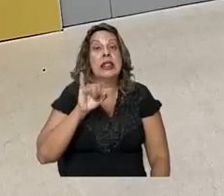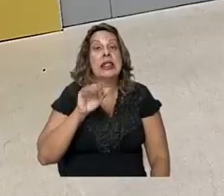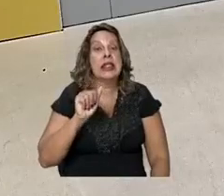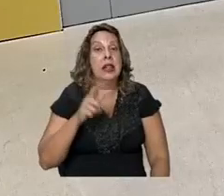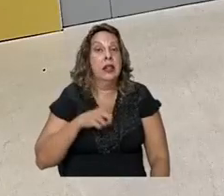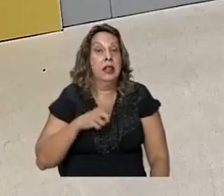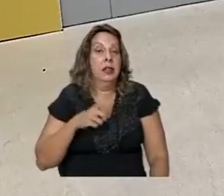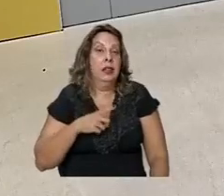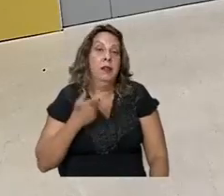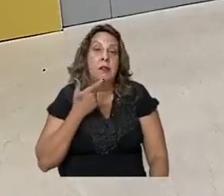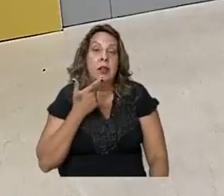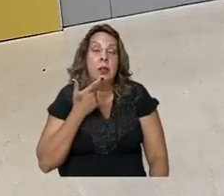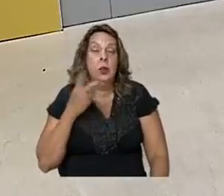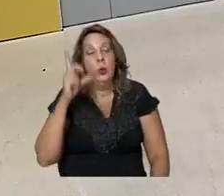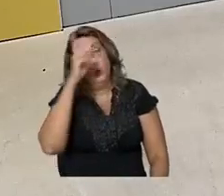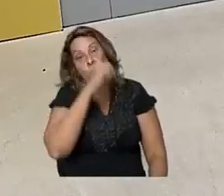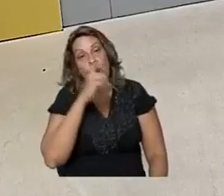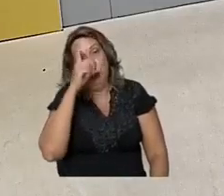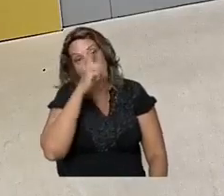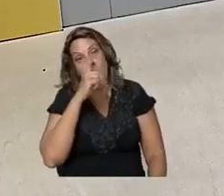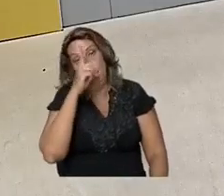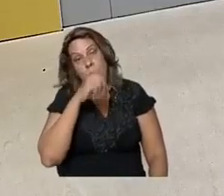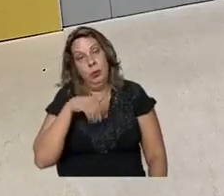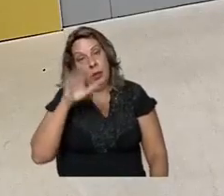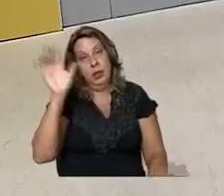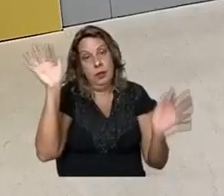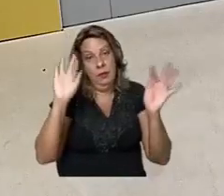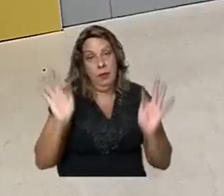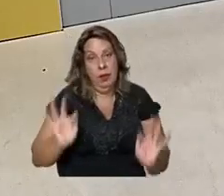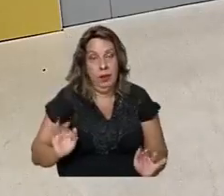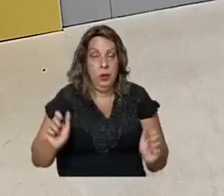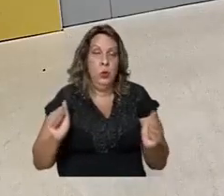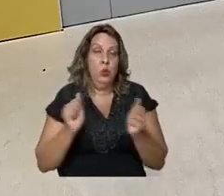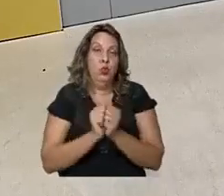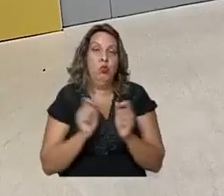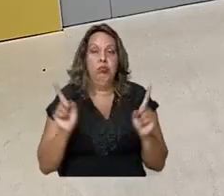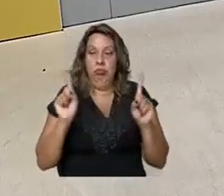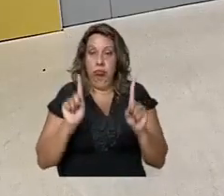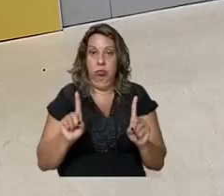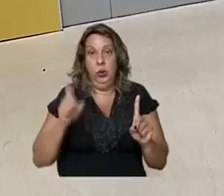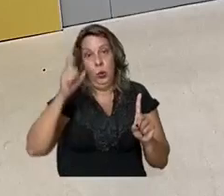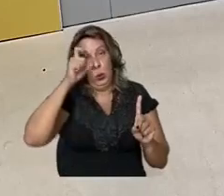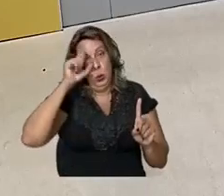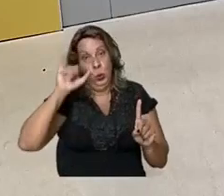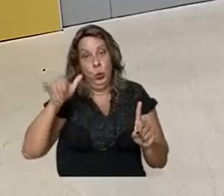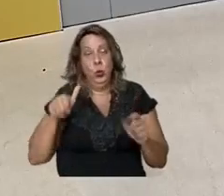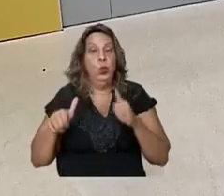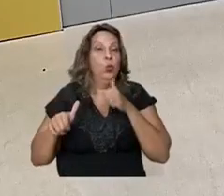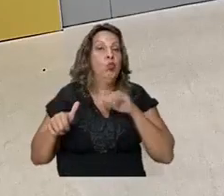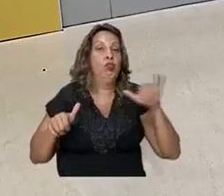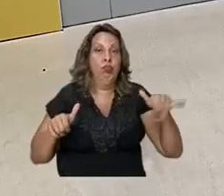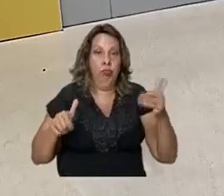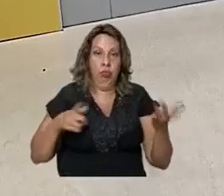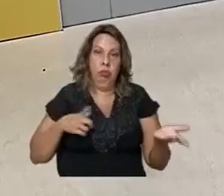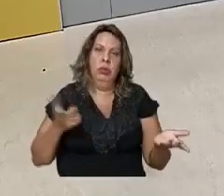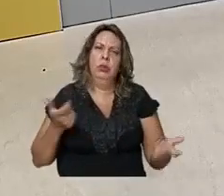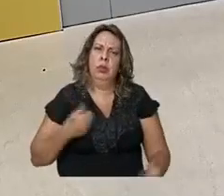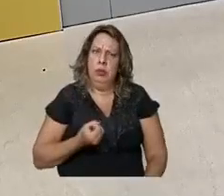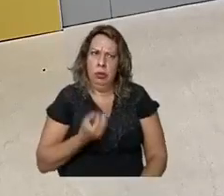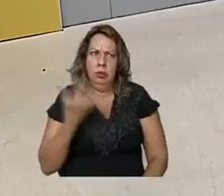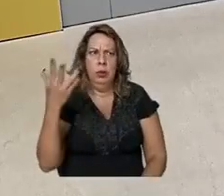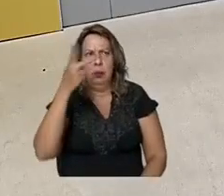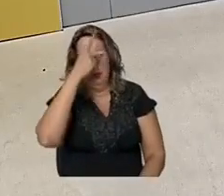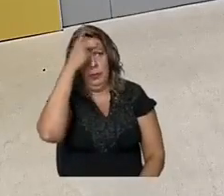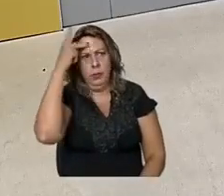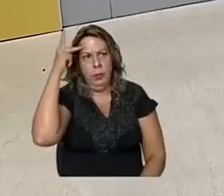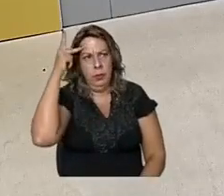com essa dupla JJ trazendo alegria e esperança para todos nós. Ai, que linda, maravilhosa. Ó, tem aí muita gente.